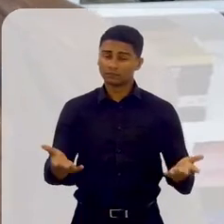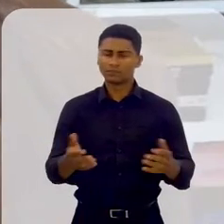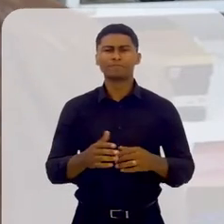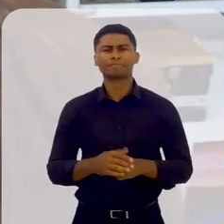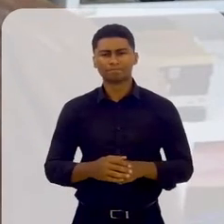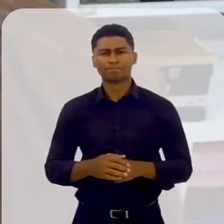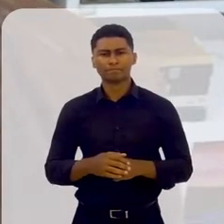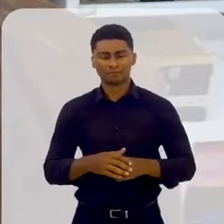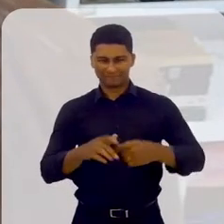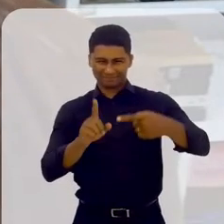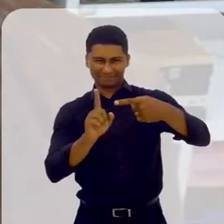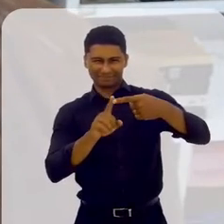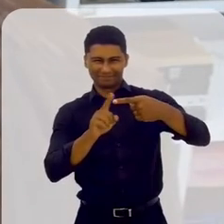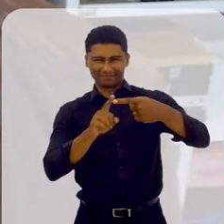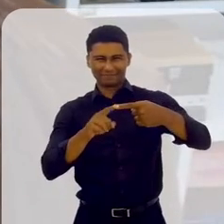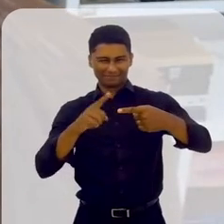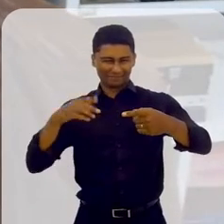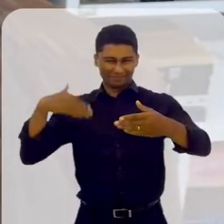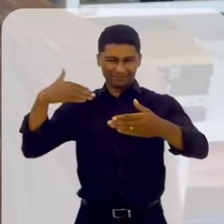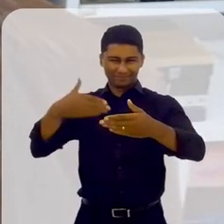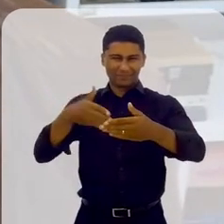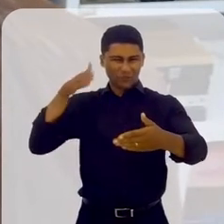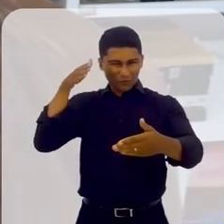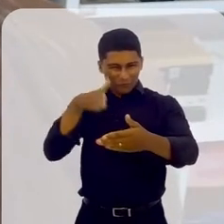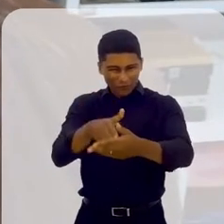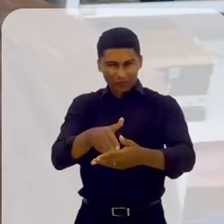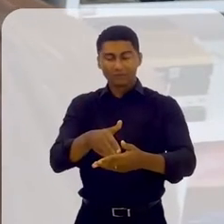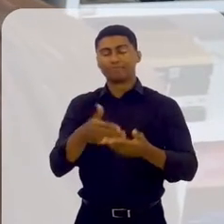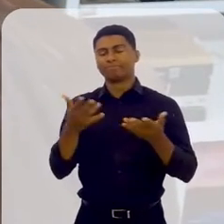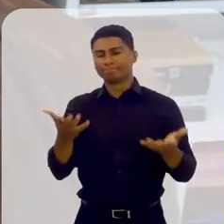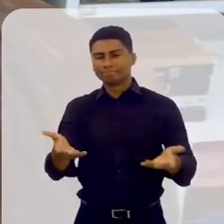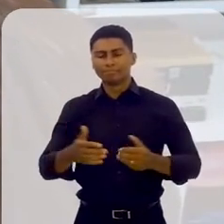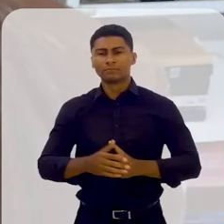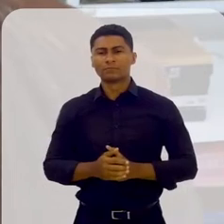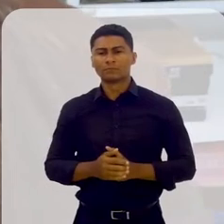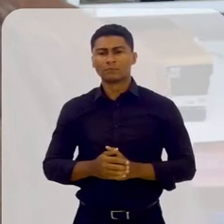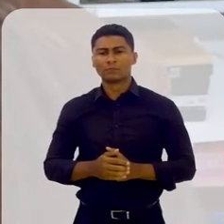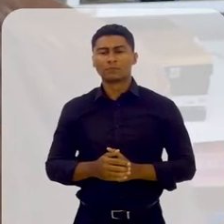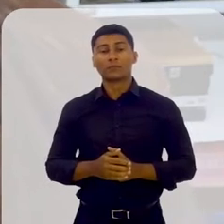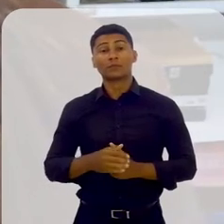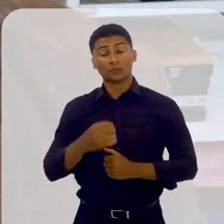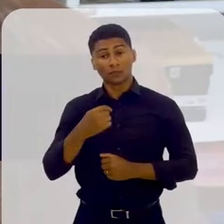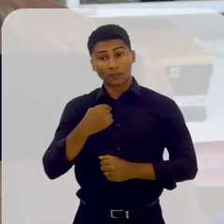Então, Dreyson, no final do primeiro bloco, eu puxei